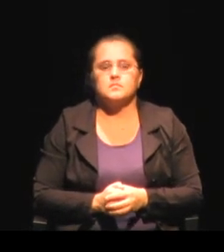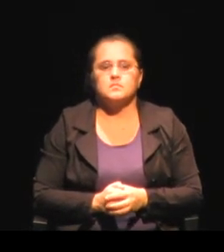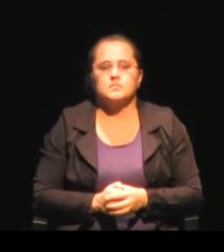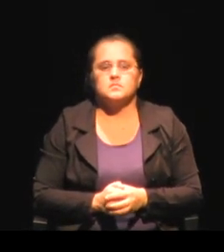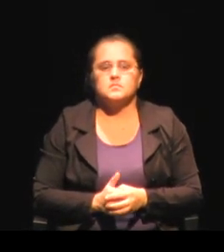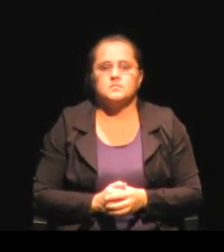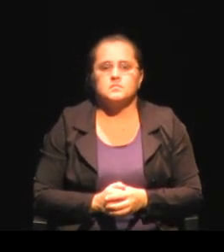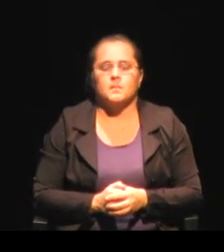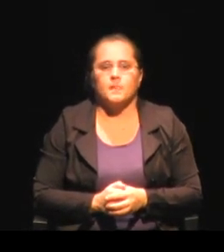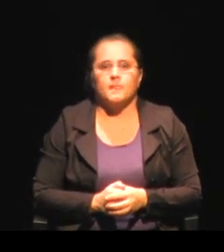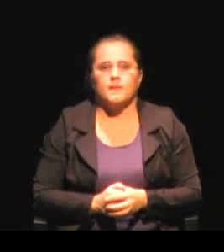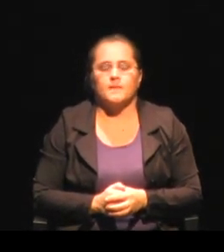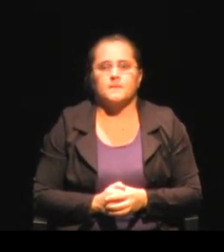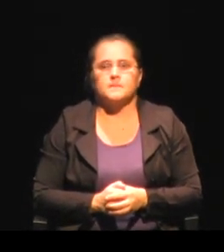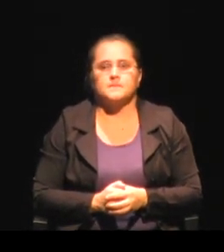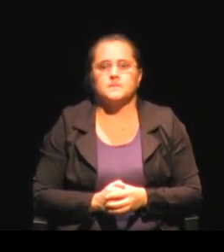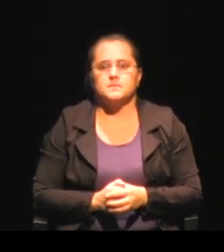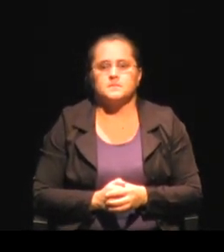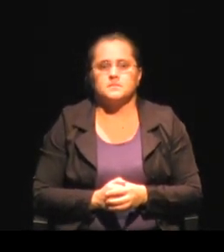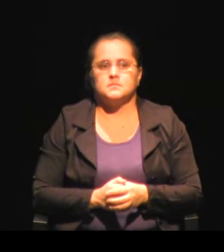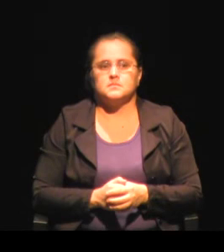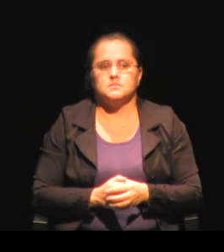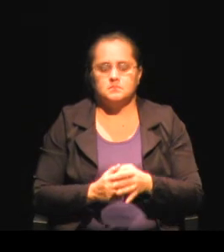permeabilidade, né? E